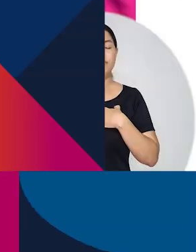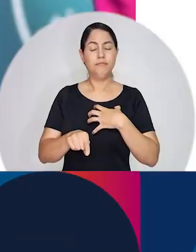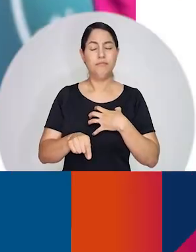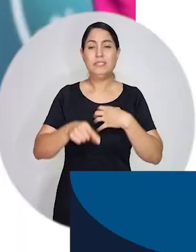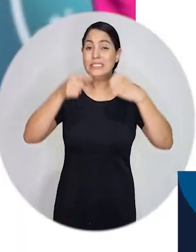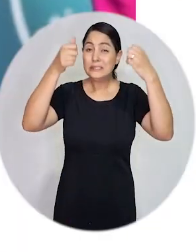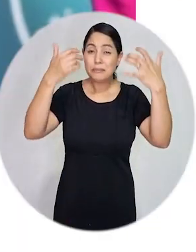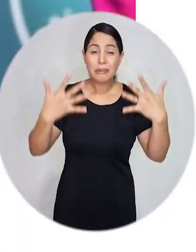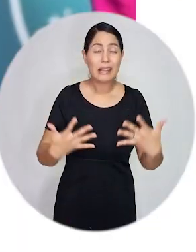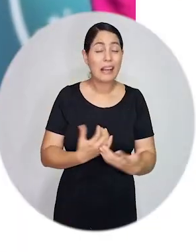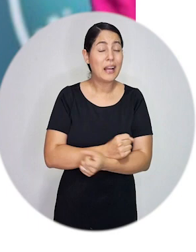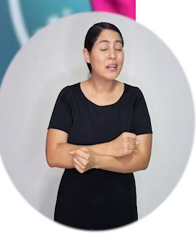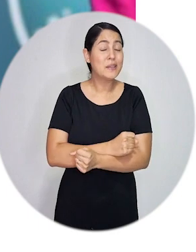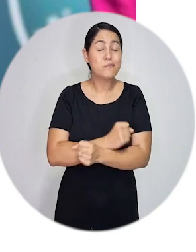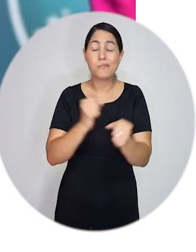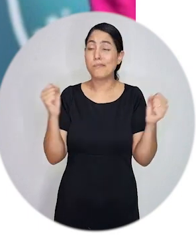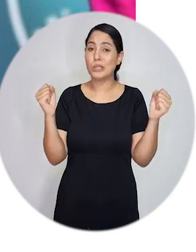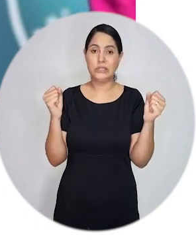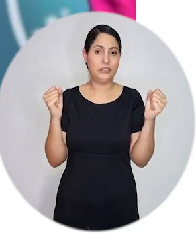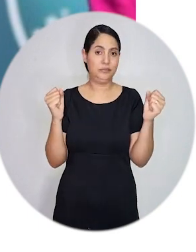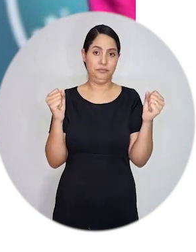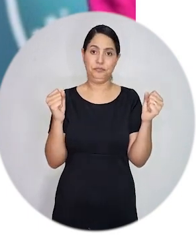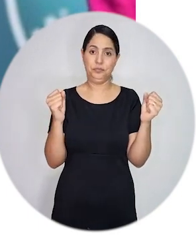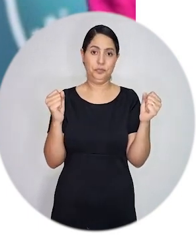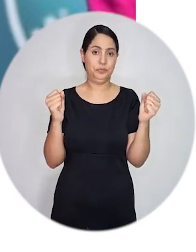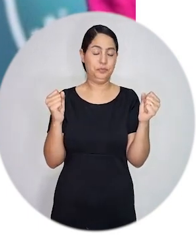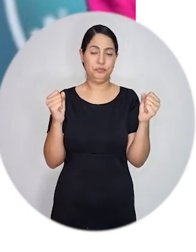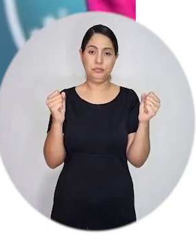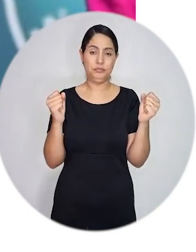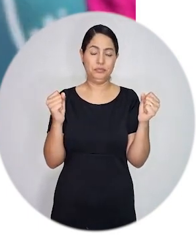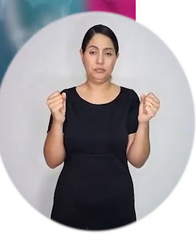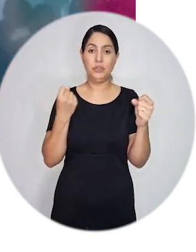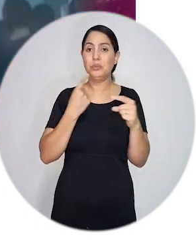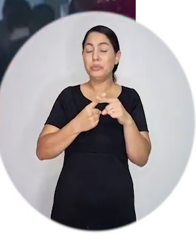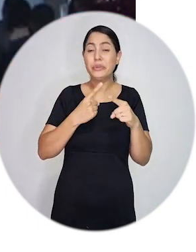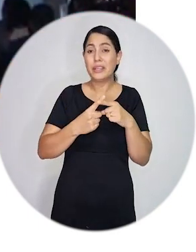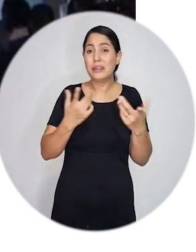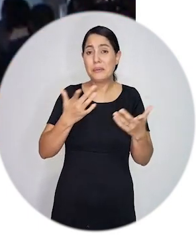É impossível explicar para